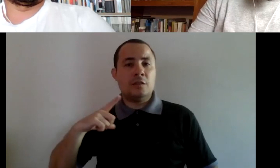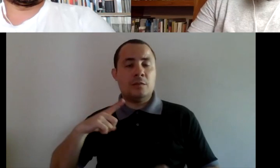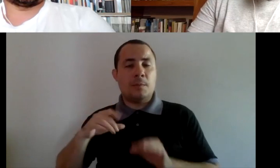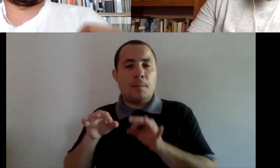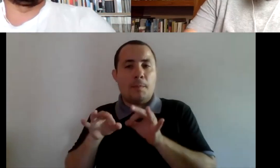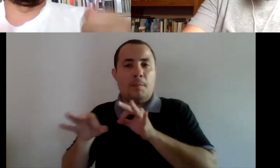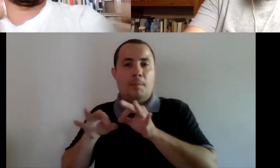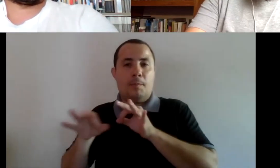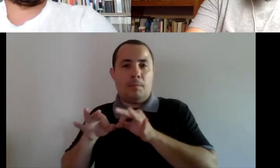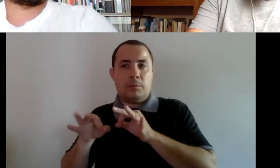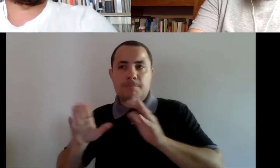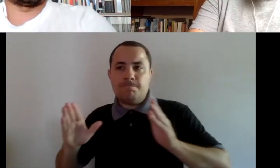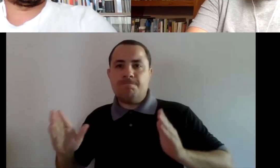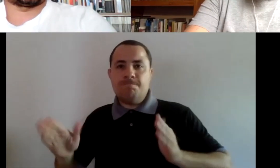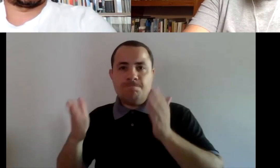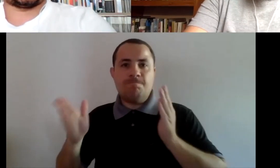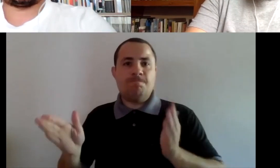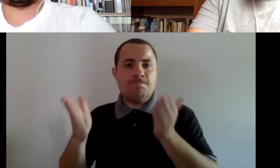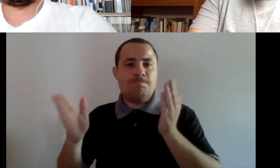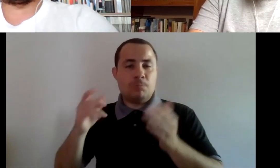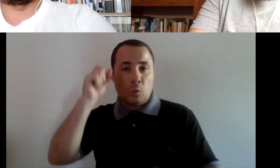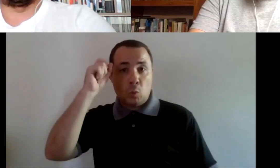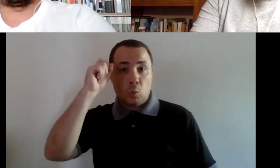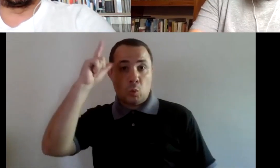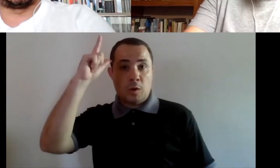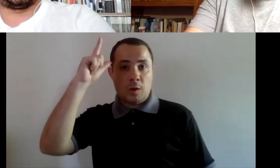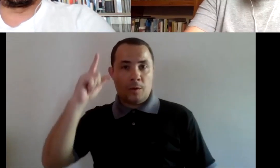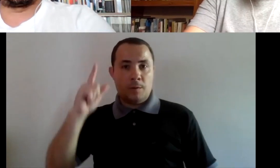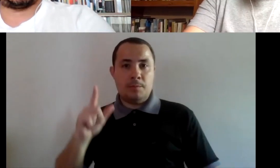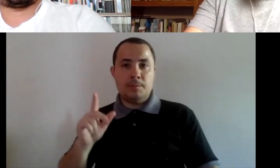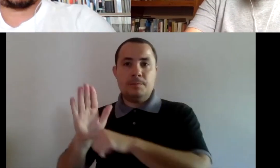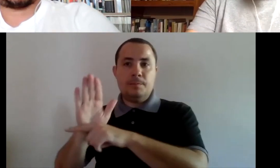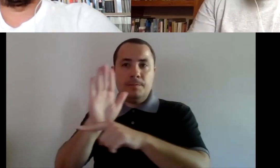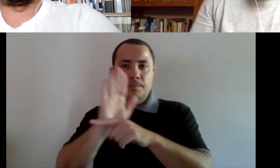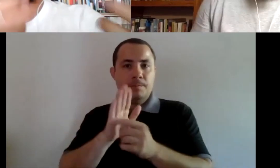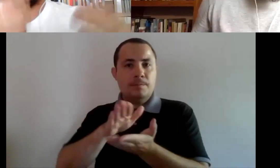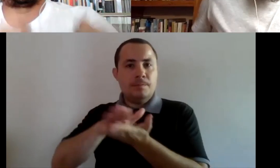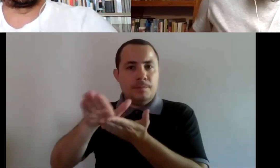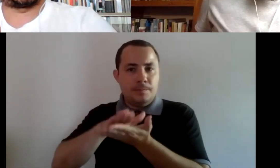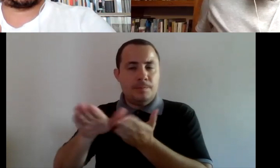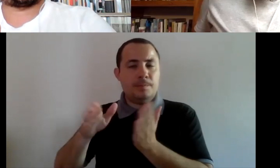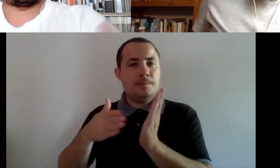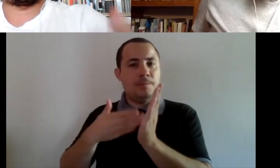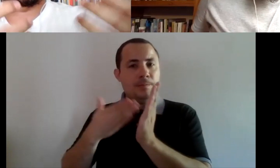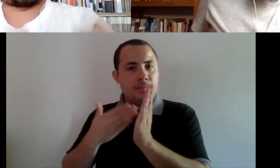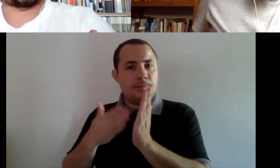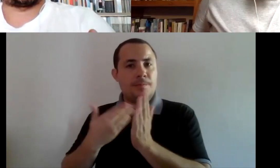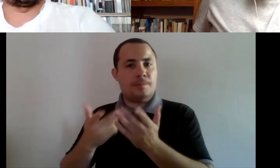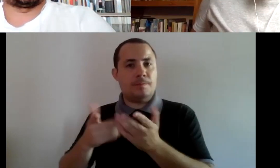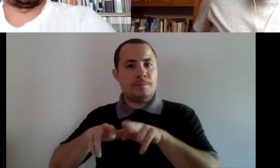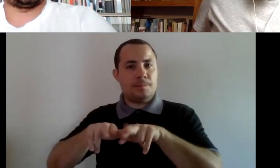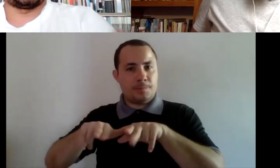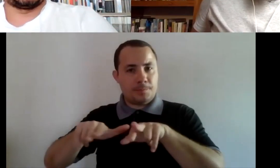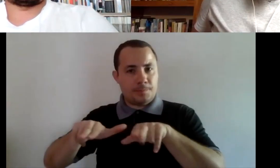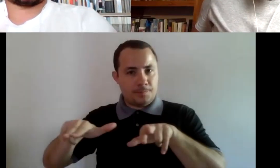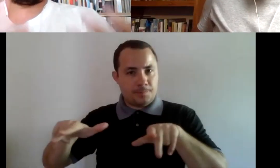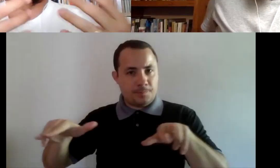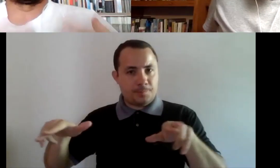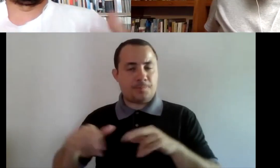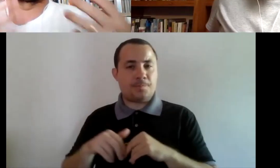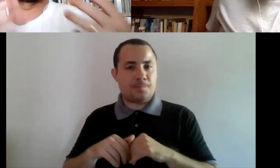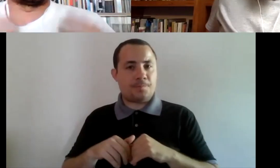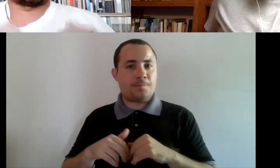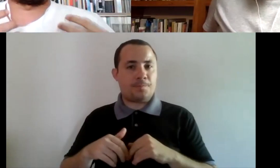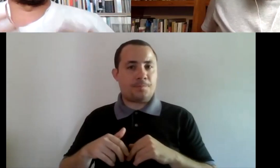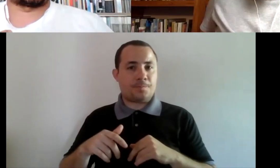que você estimula a criação literária, a edição dos livros, e parte dos livros, né, tem a contrapartida ali, parte